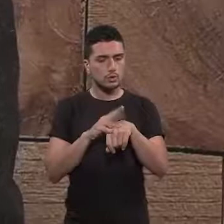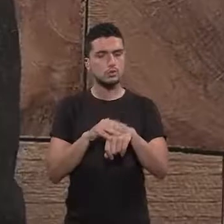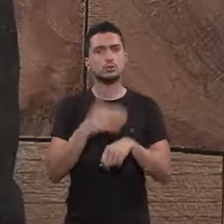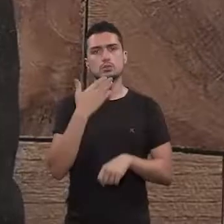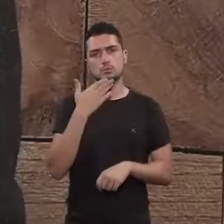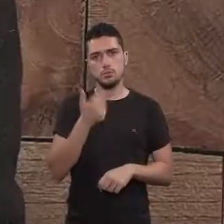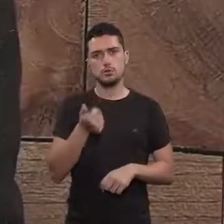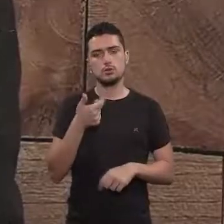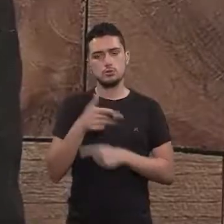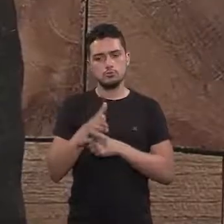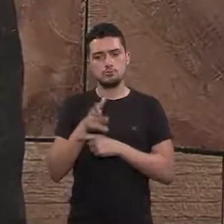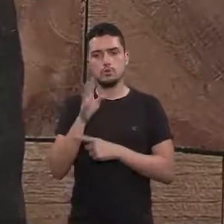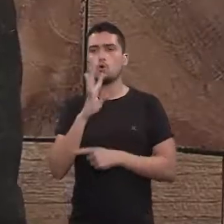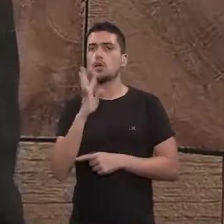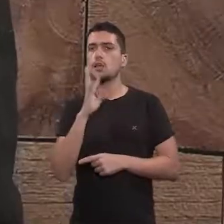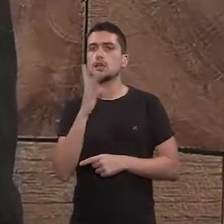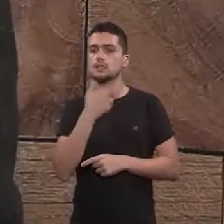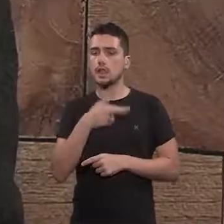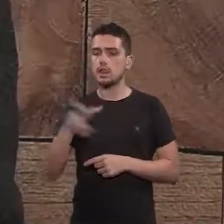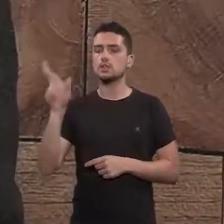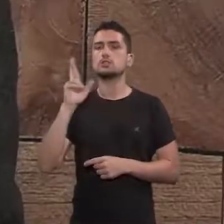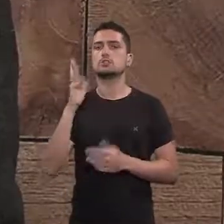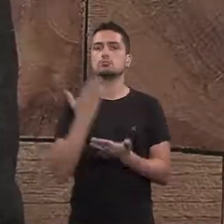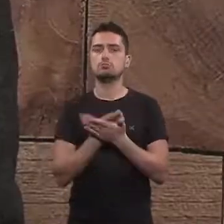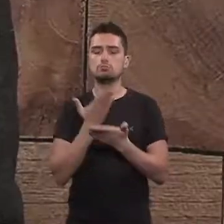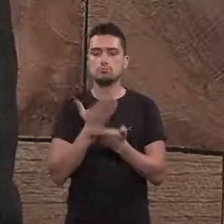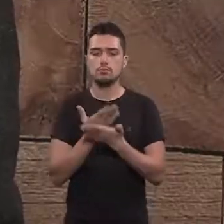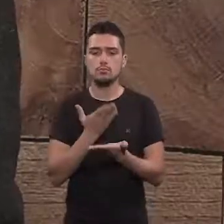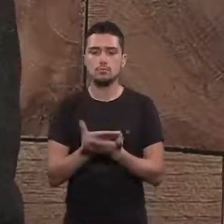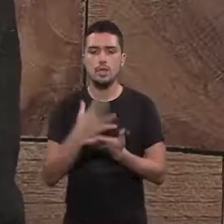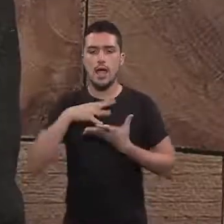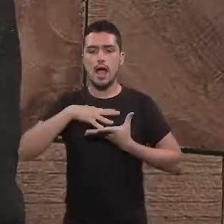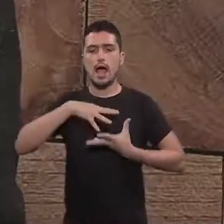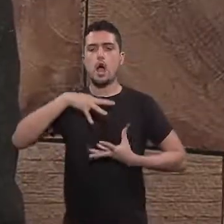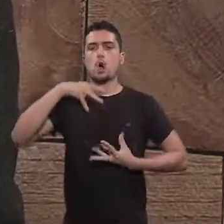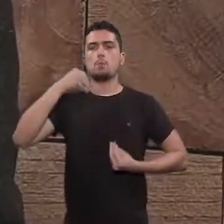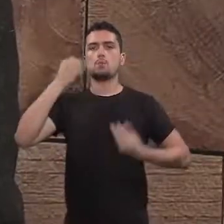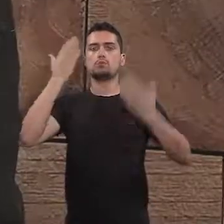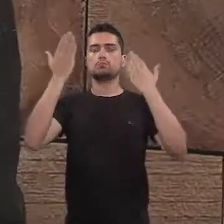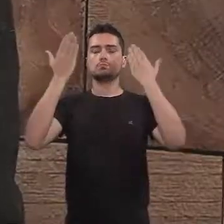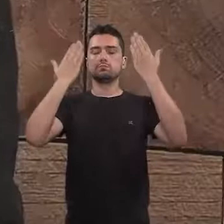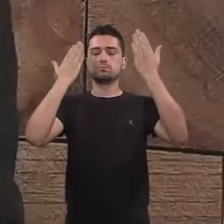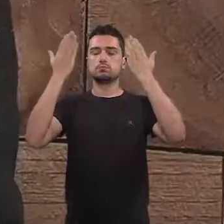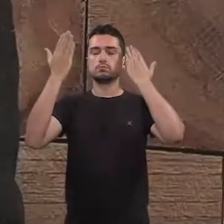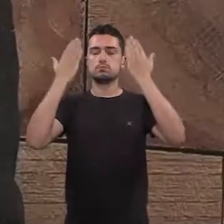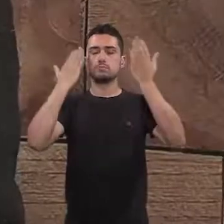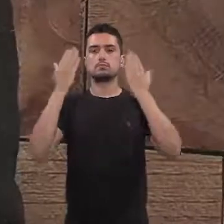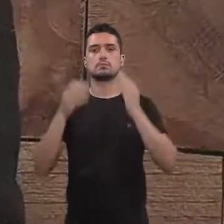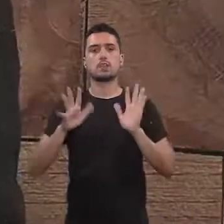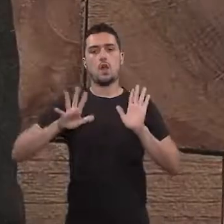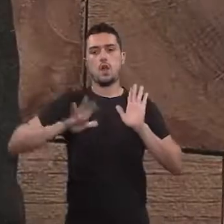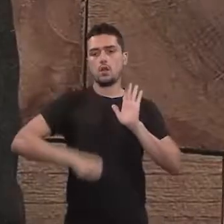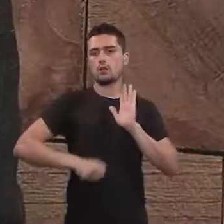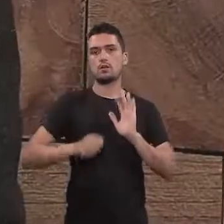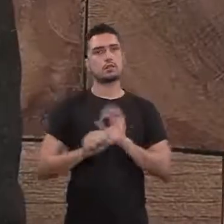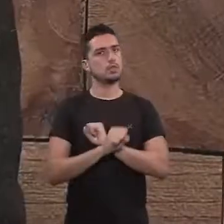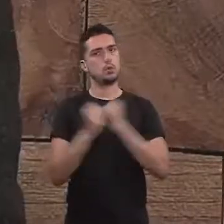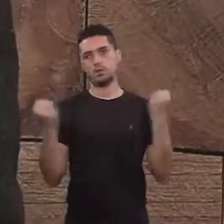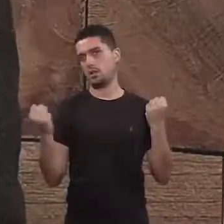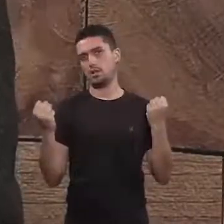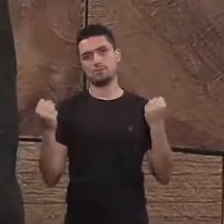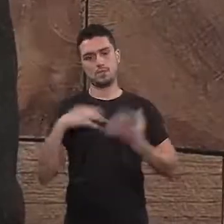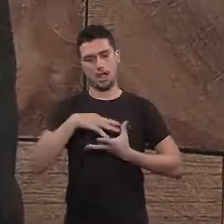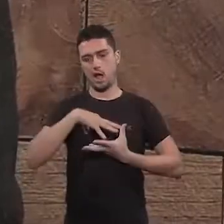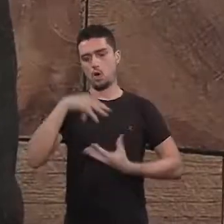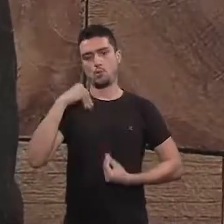praticar exercício físico, não é apenas ter uma boa alimentação, mas trate aquilo que nem as traças nem os ladrões roubam. Exercite os